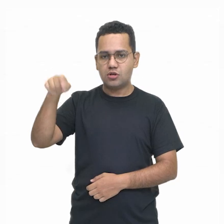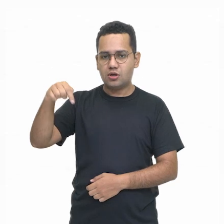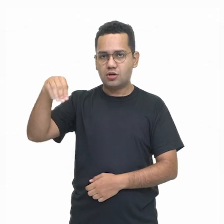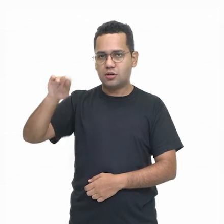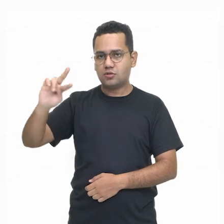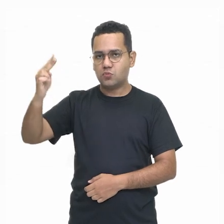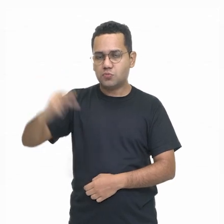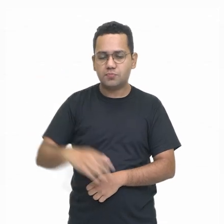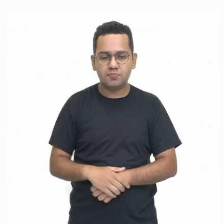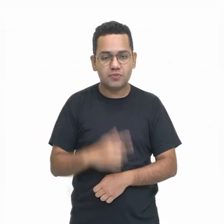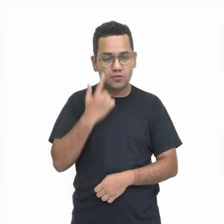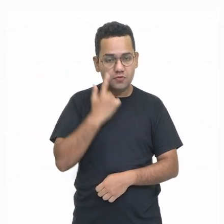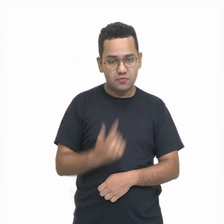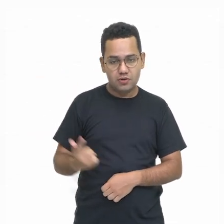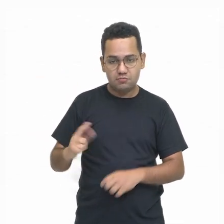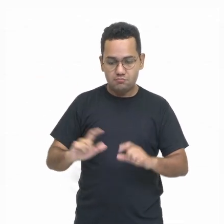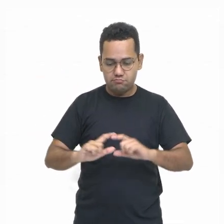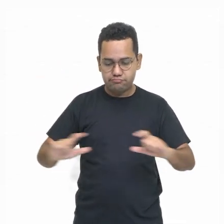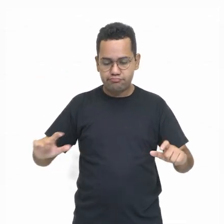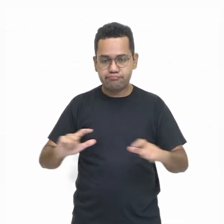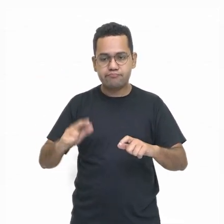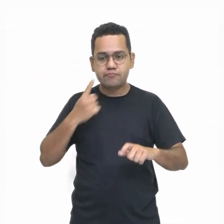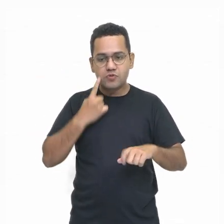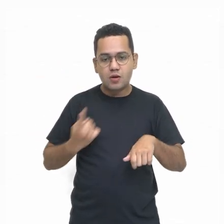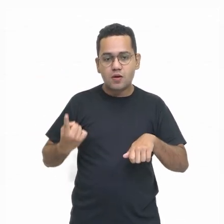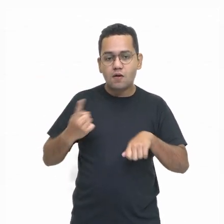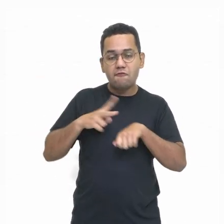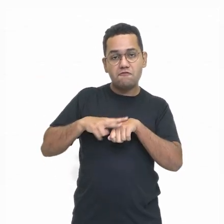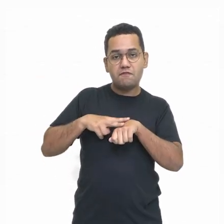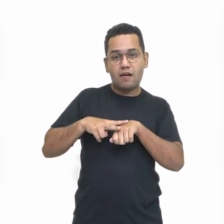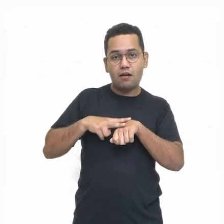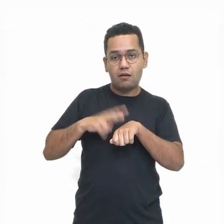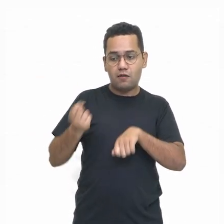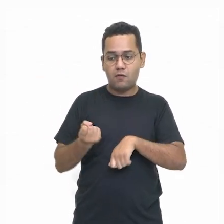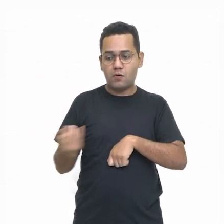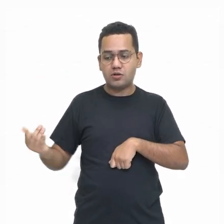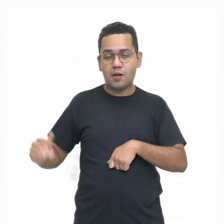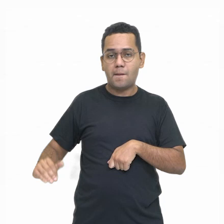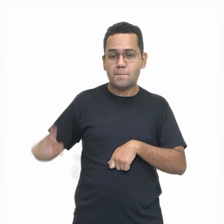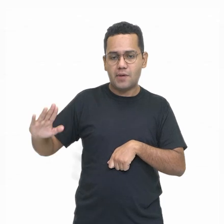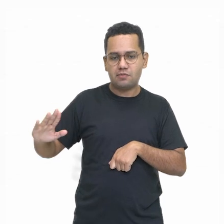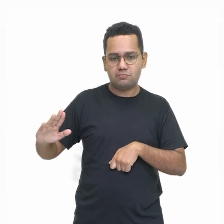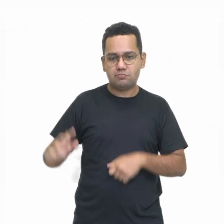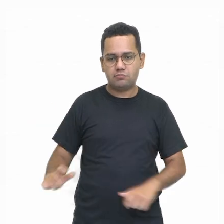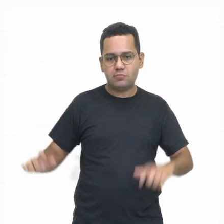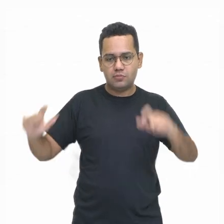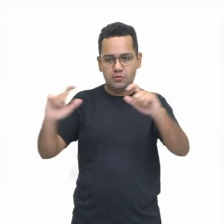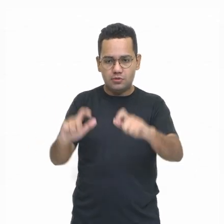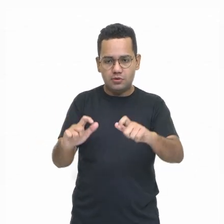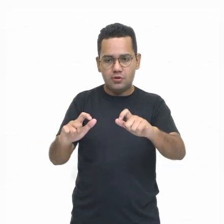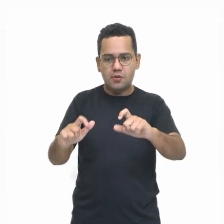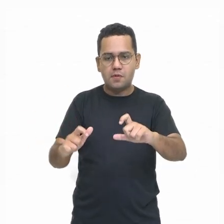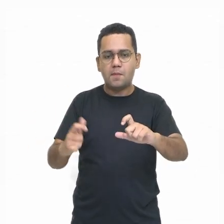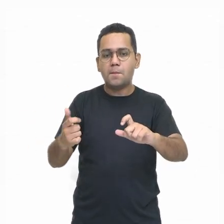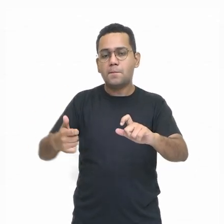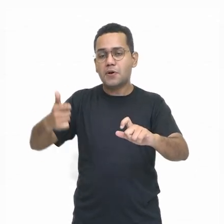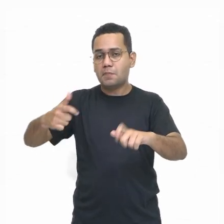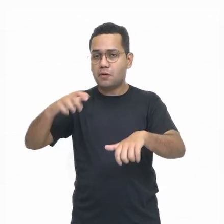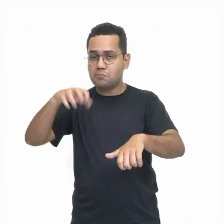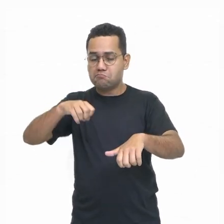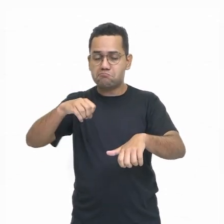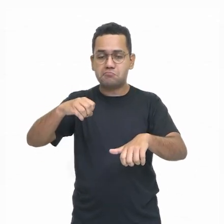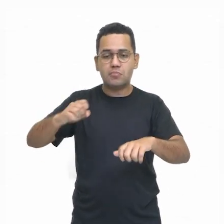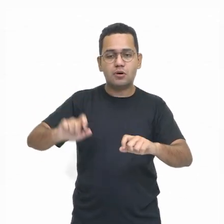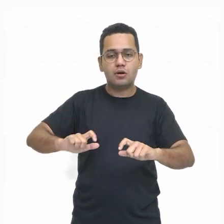na base, em maior quantidade, tem os organismos produtores, logo em sequência consumidores primários,